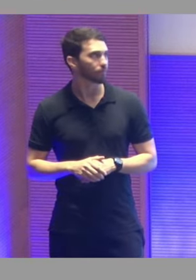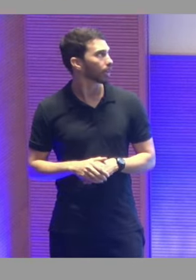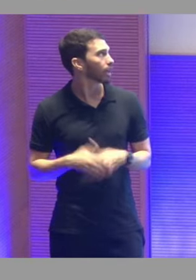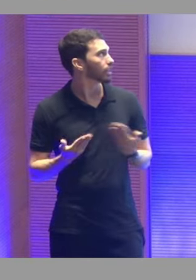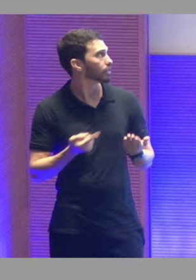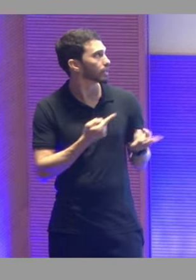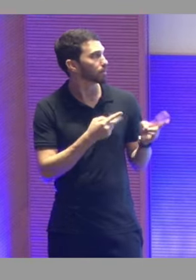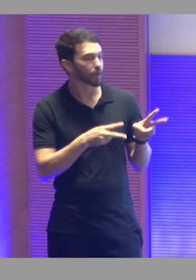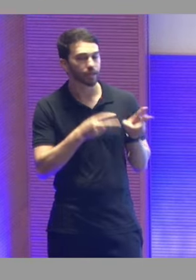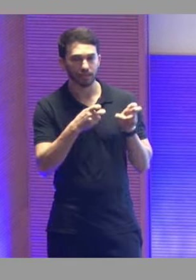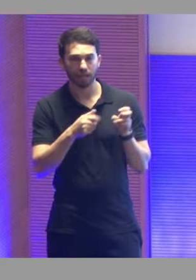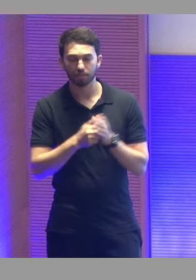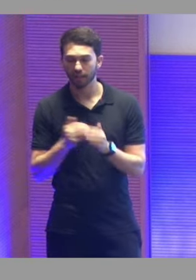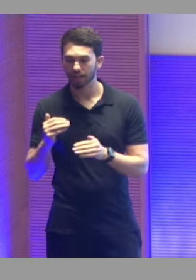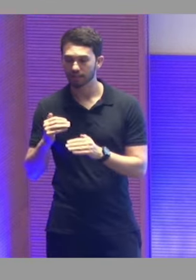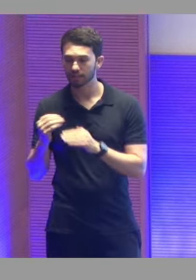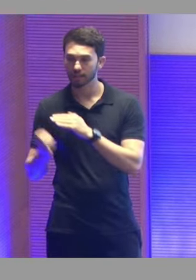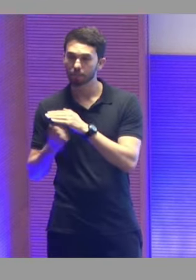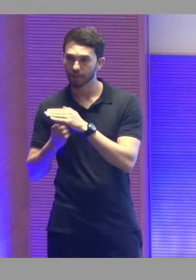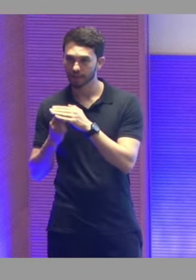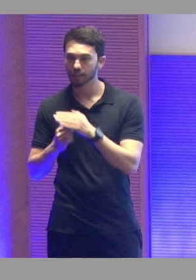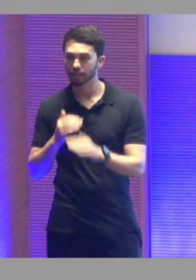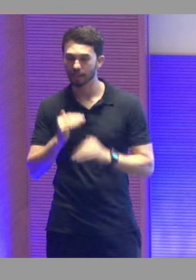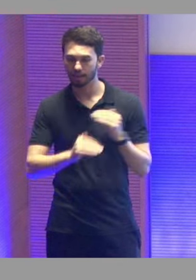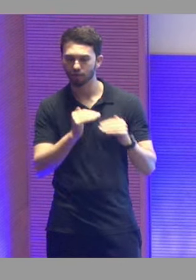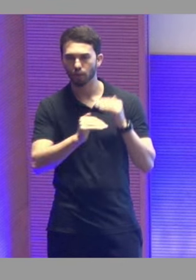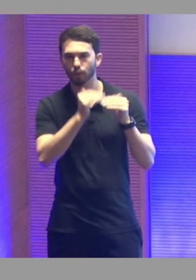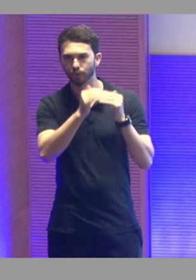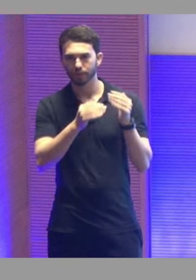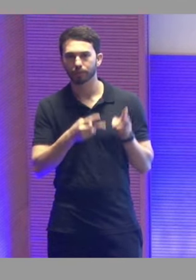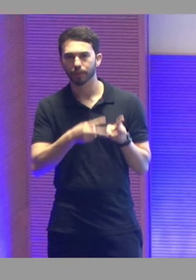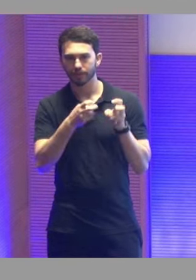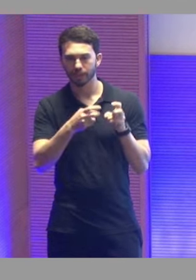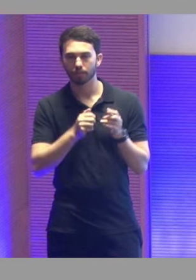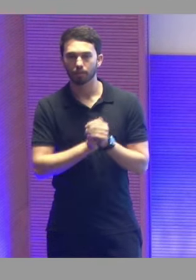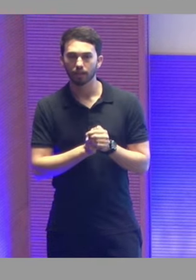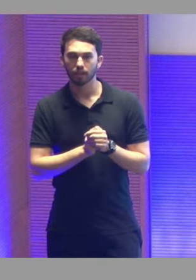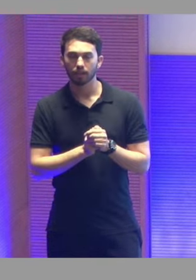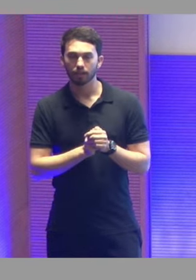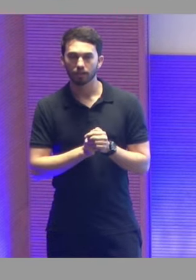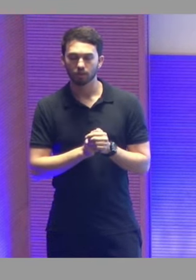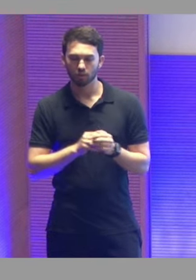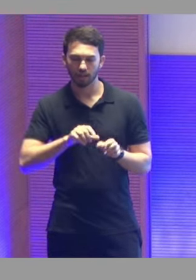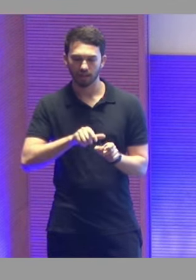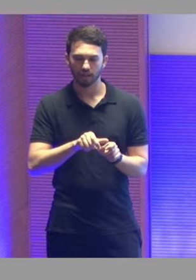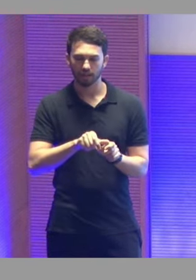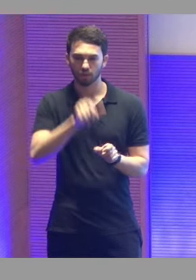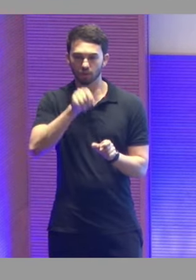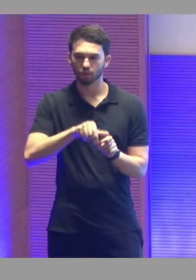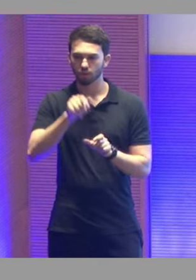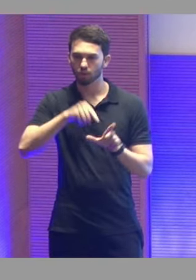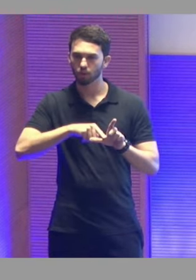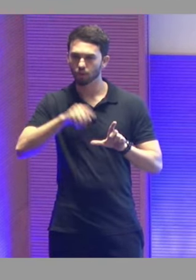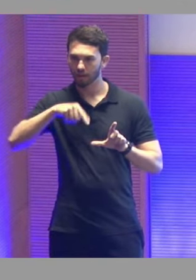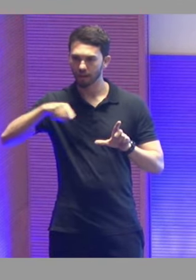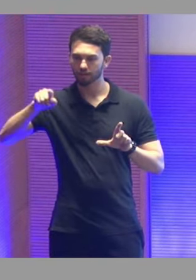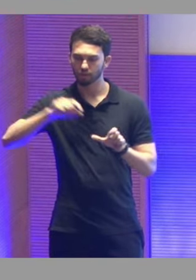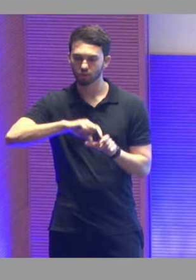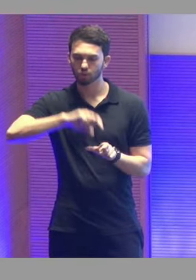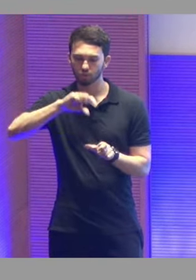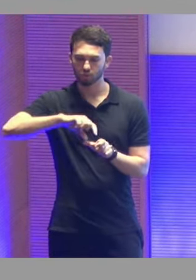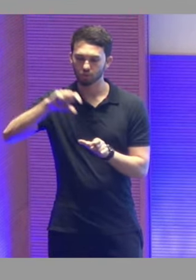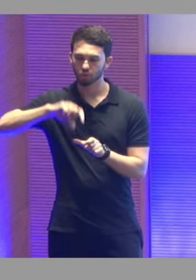observar a evolução das organizações membro do programa e na no gráfico de linha o consumo médio de eletricidade por